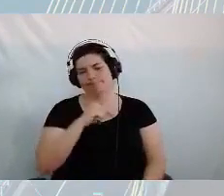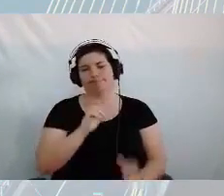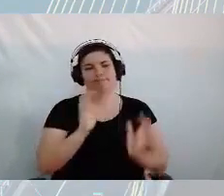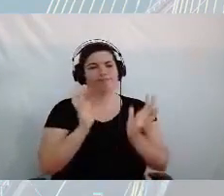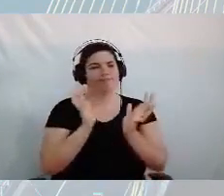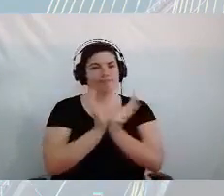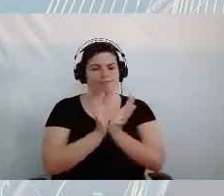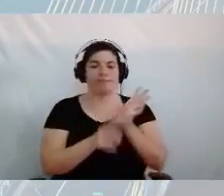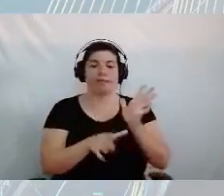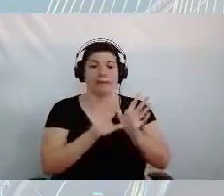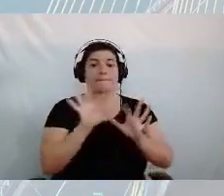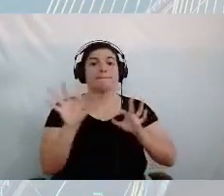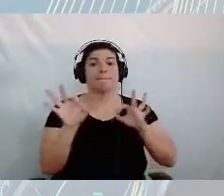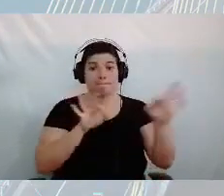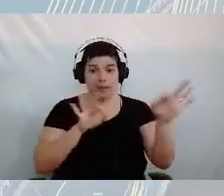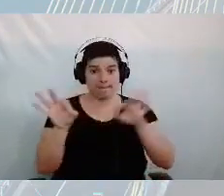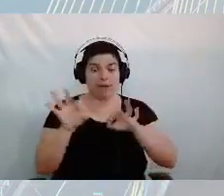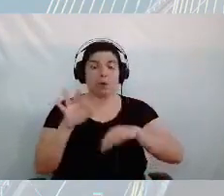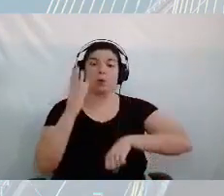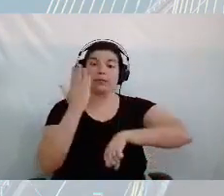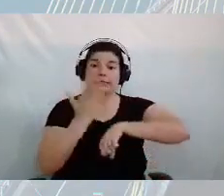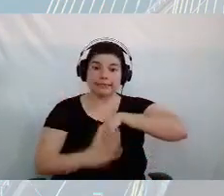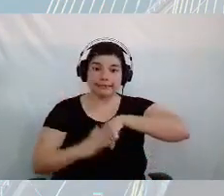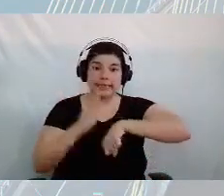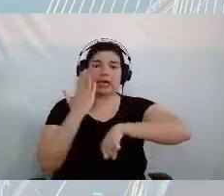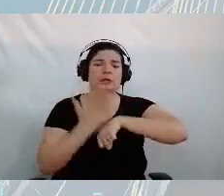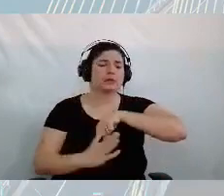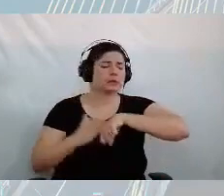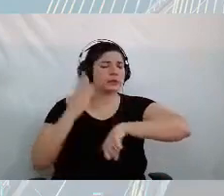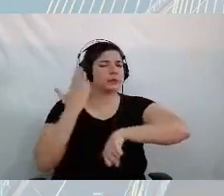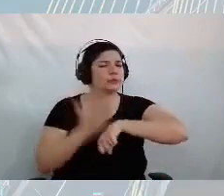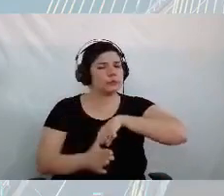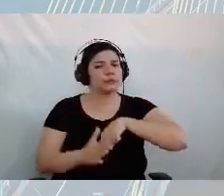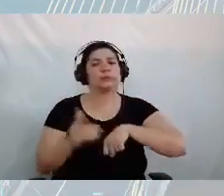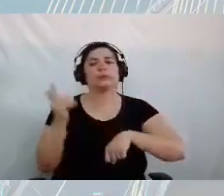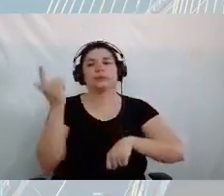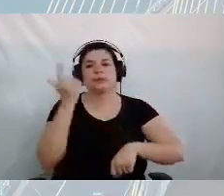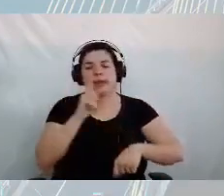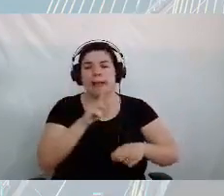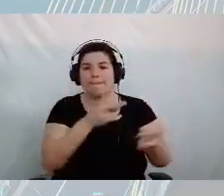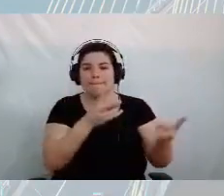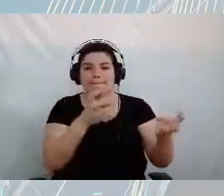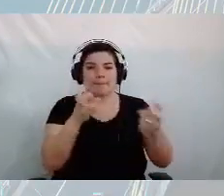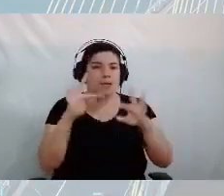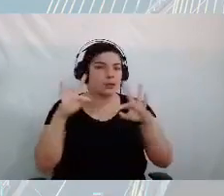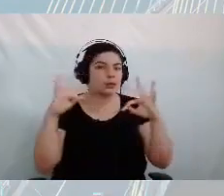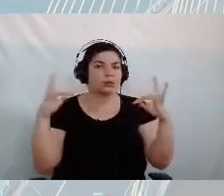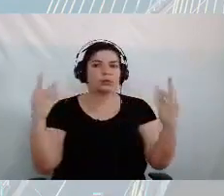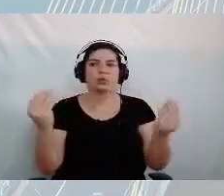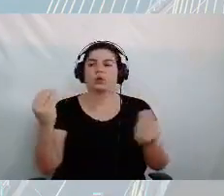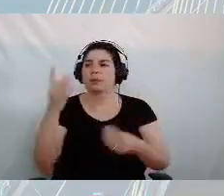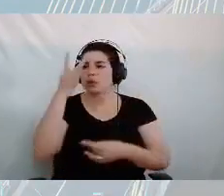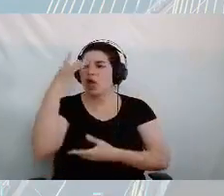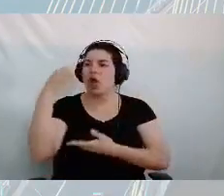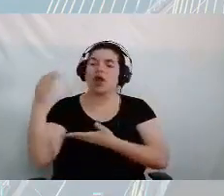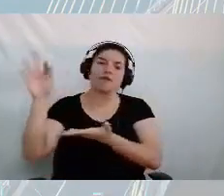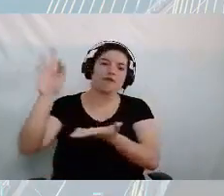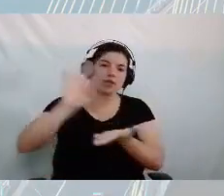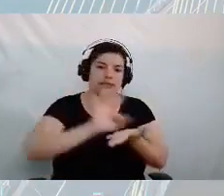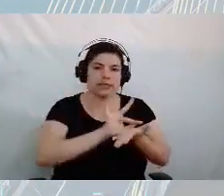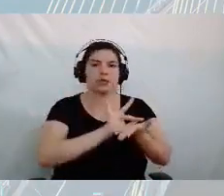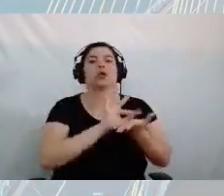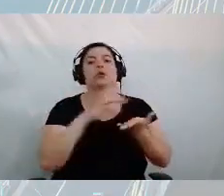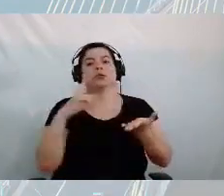preparou, ensaiou, treinou, conseguimos identificar todos os fornecedores, realizamos os